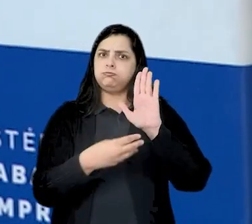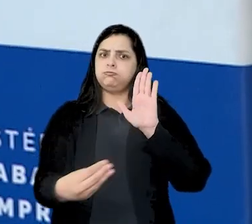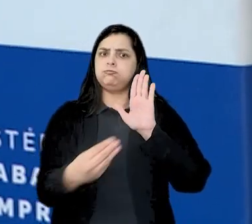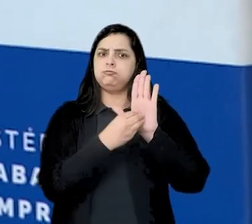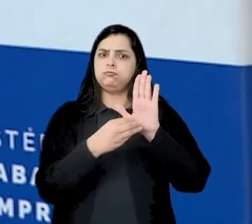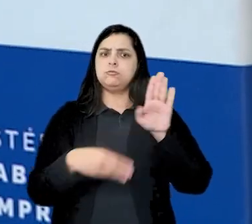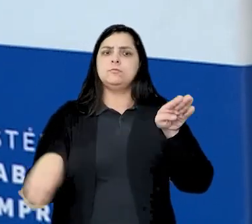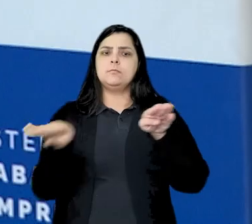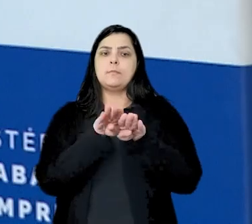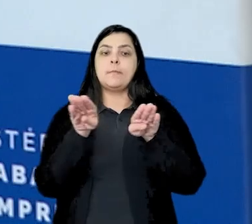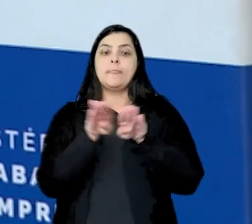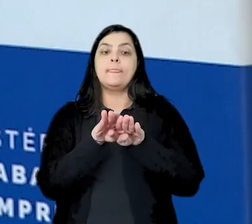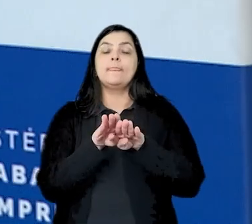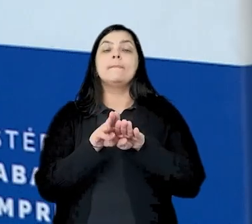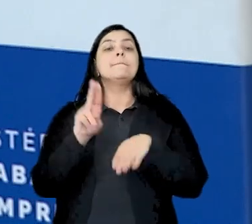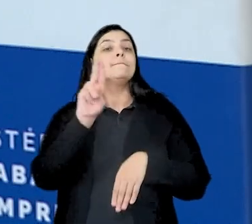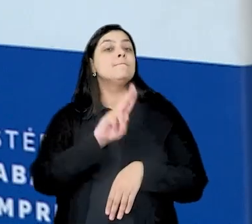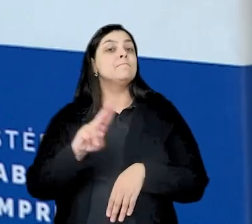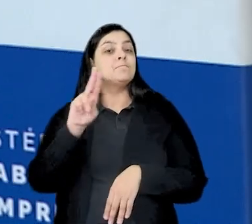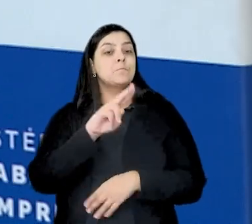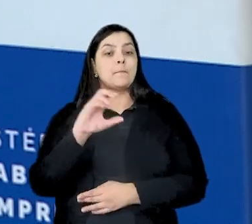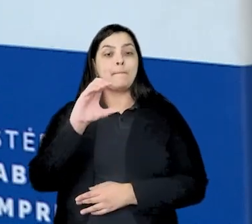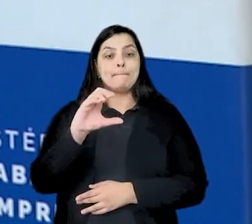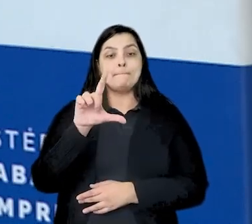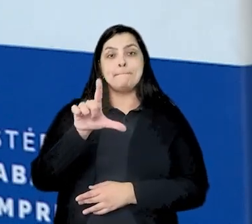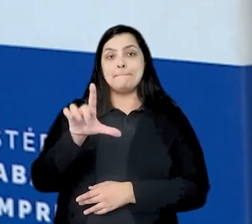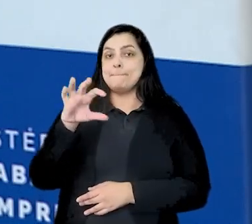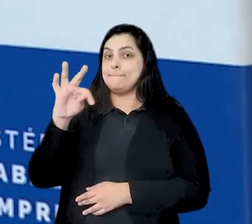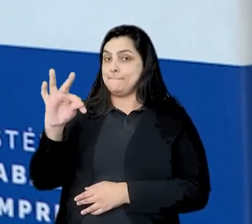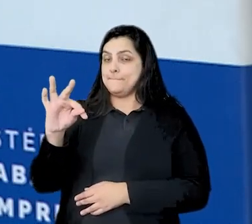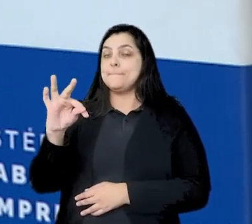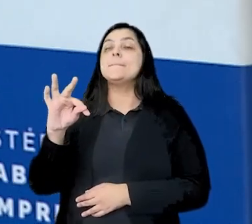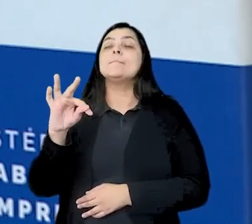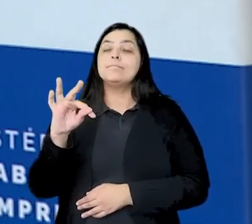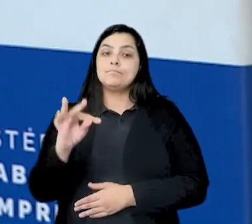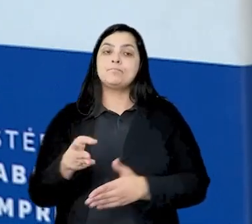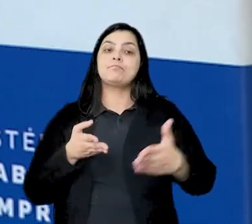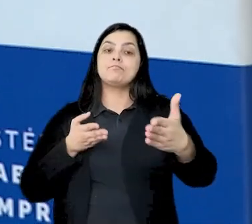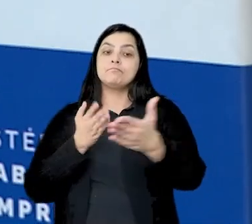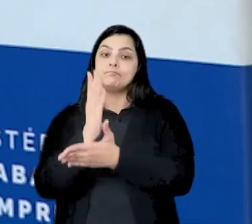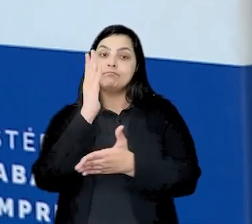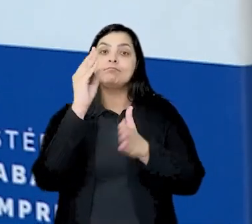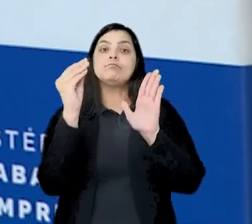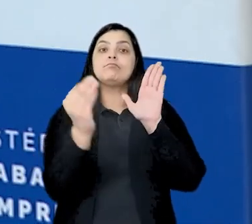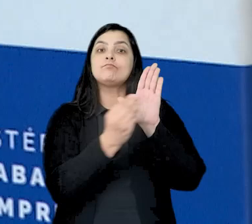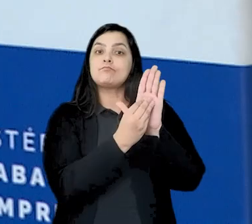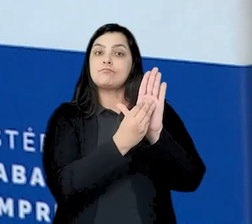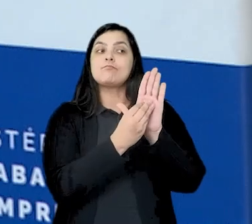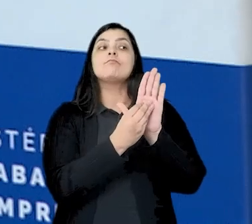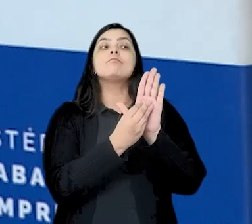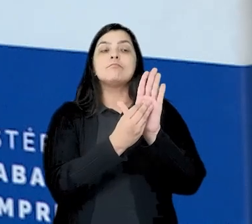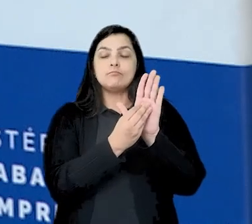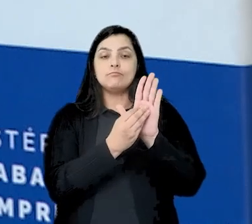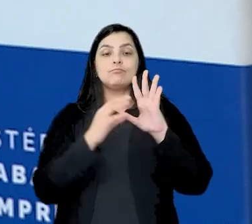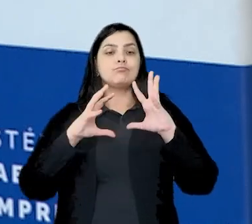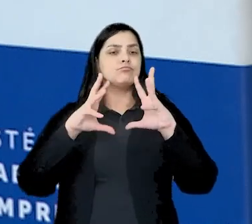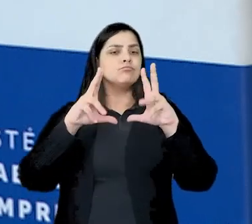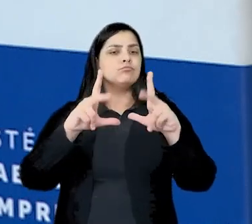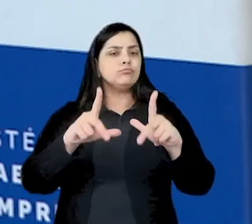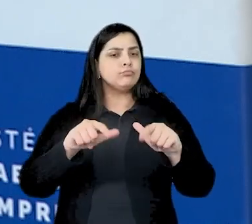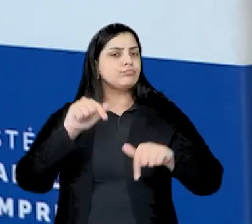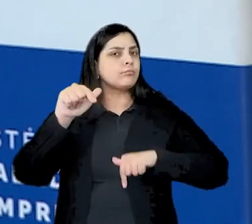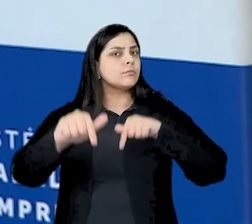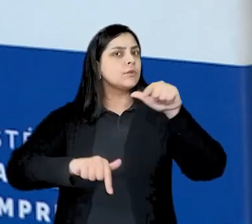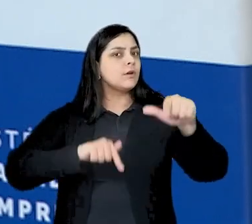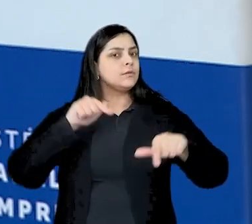a igualdade salarial, usou a CLT, dando provimento para que todos os